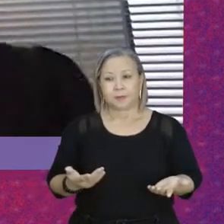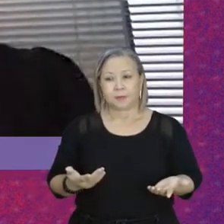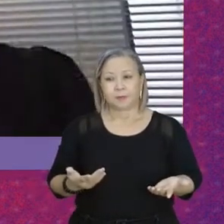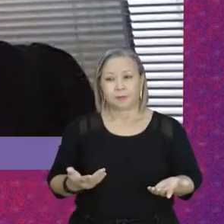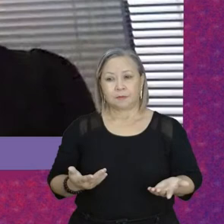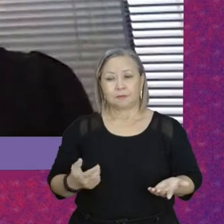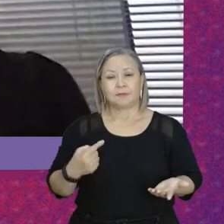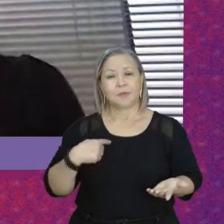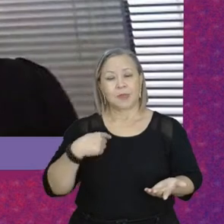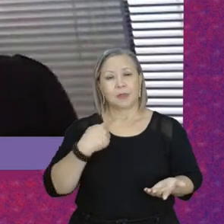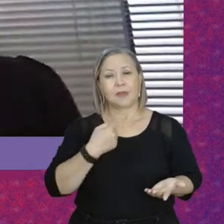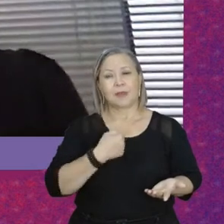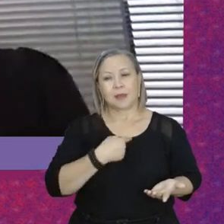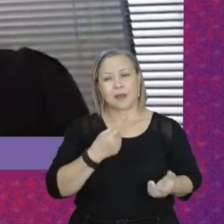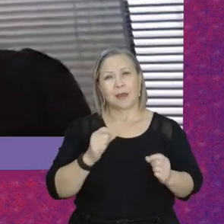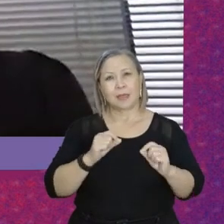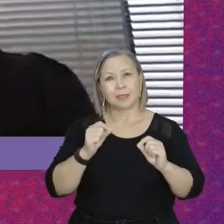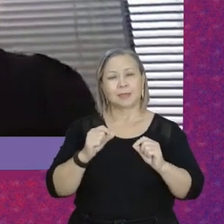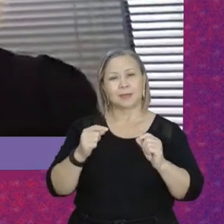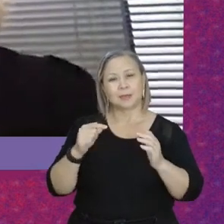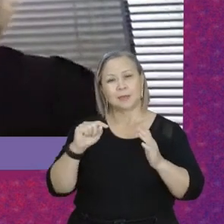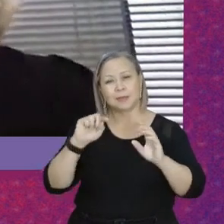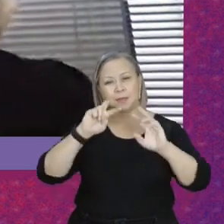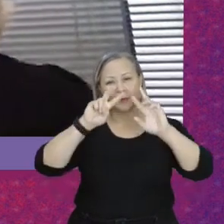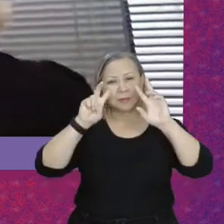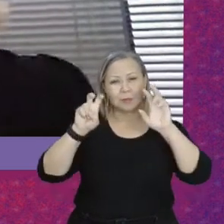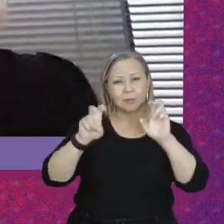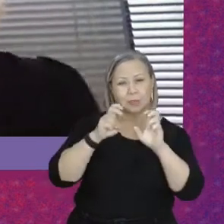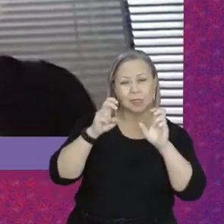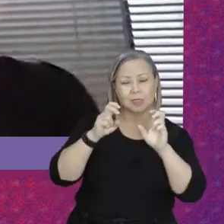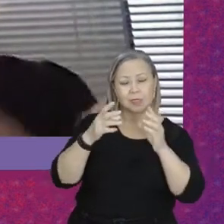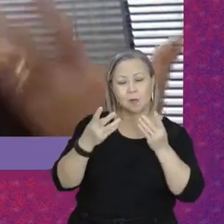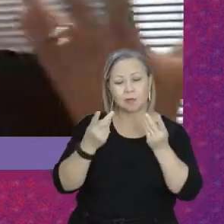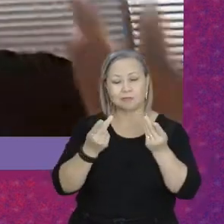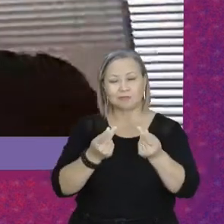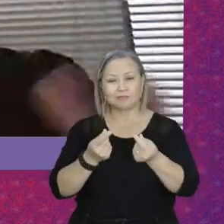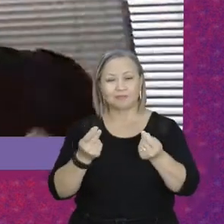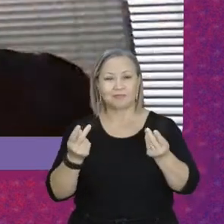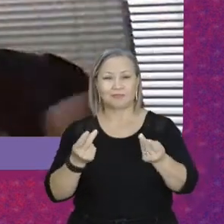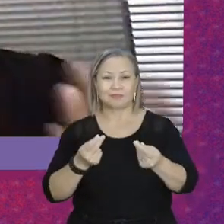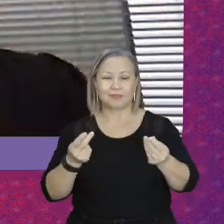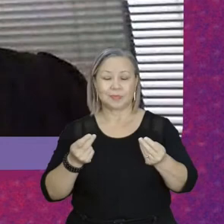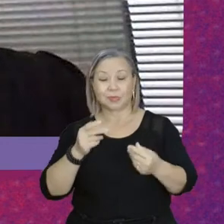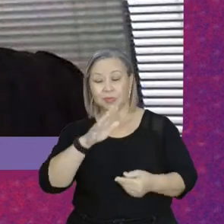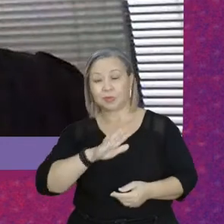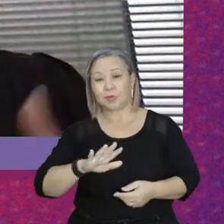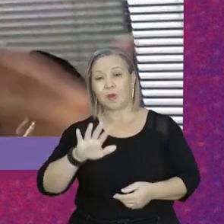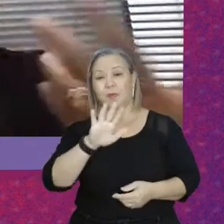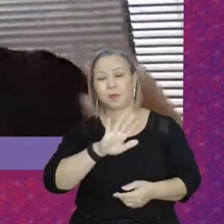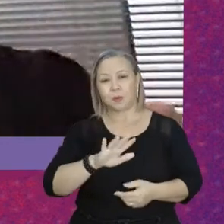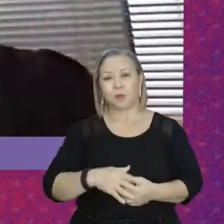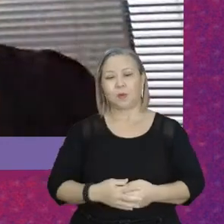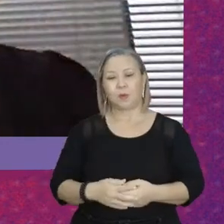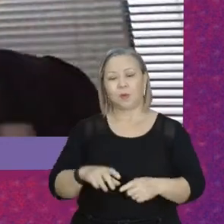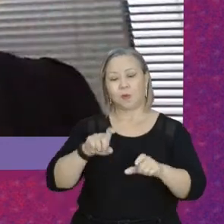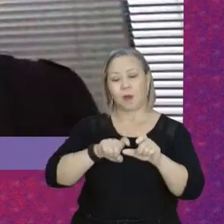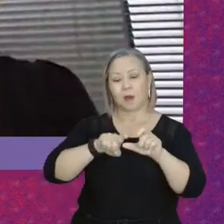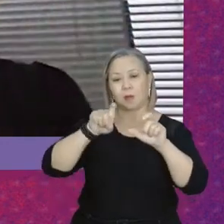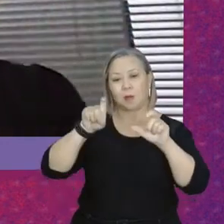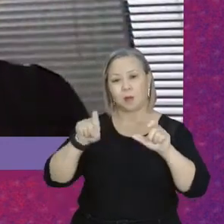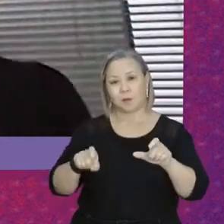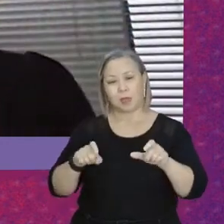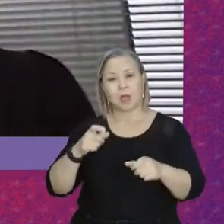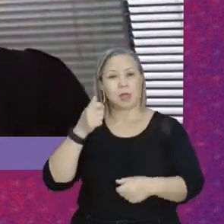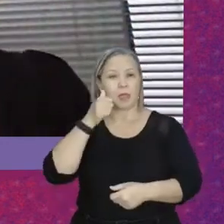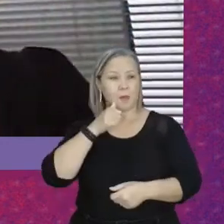a gente toca aqui num ponto, né, muito sensível, né, sobretudo para a autonomia da